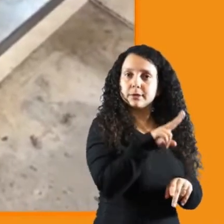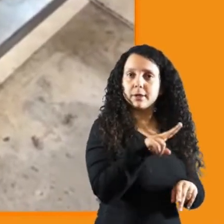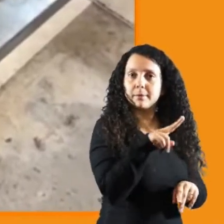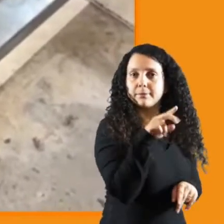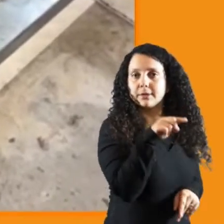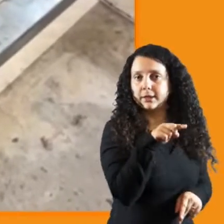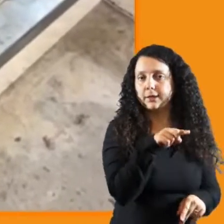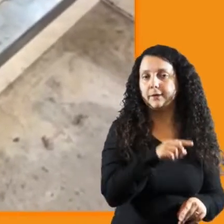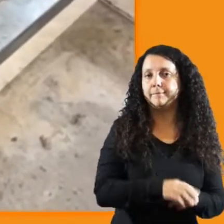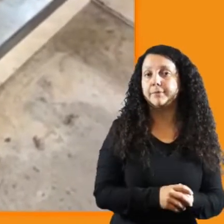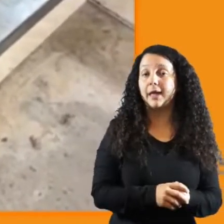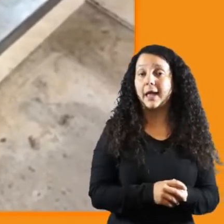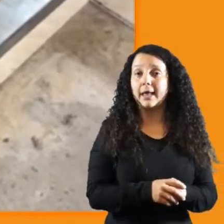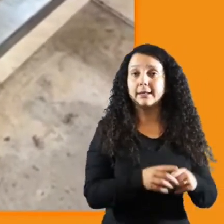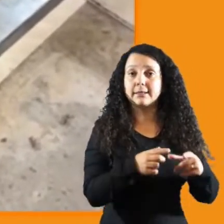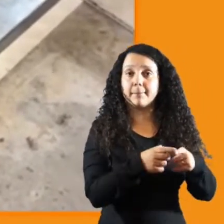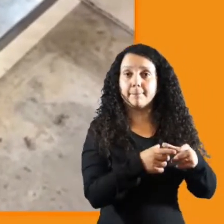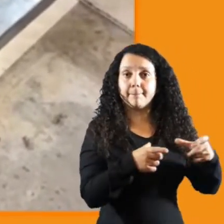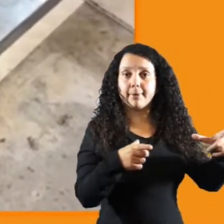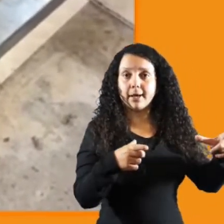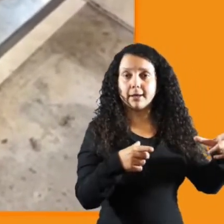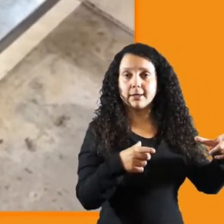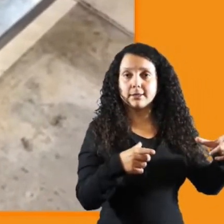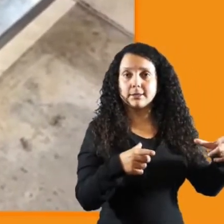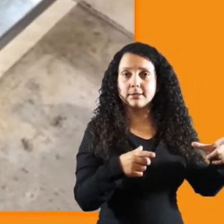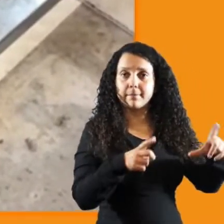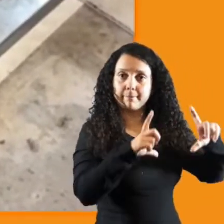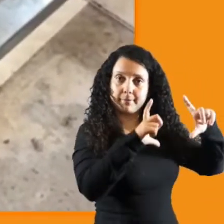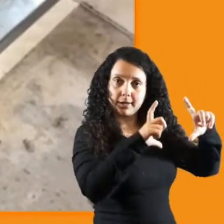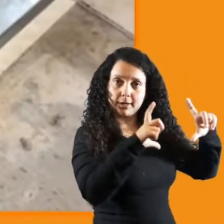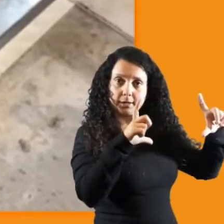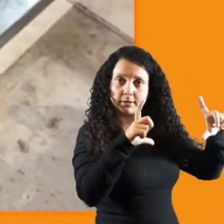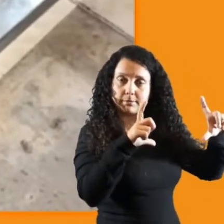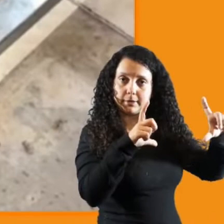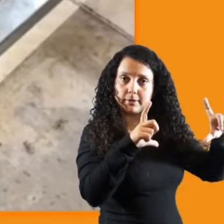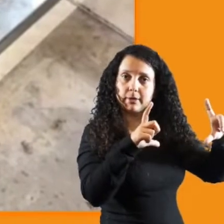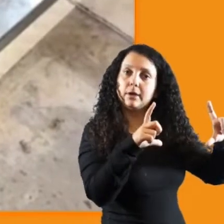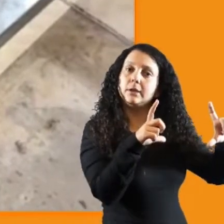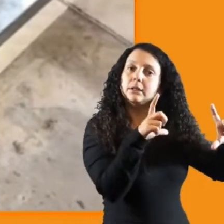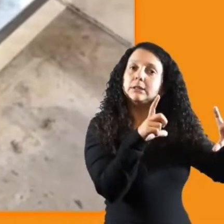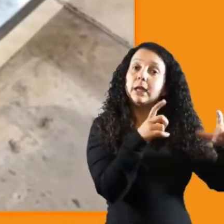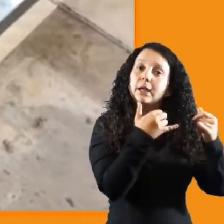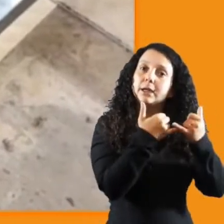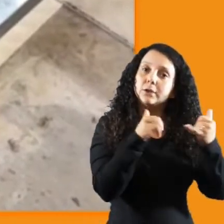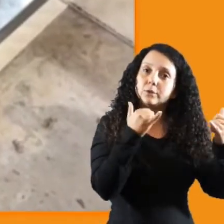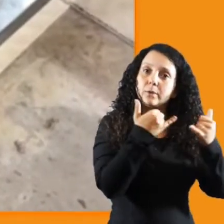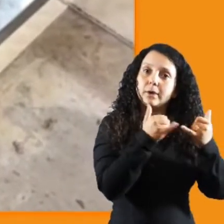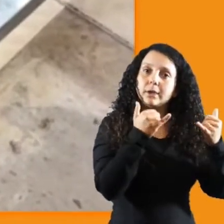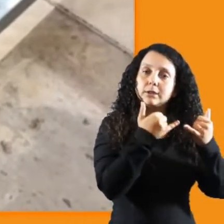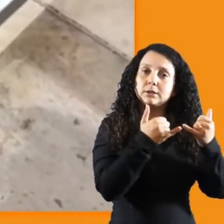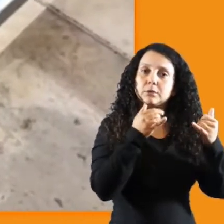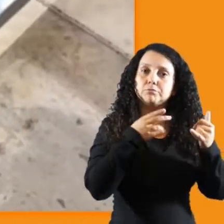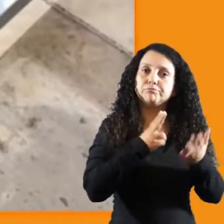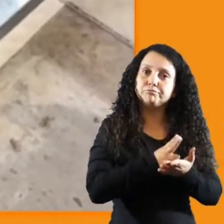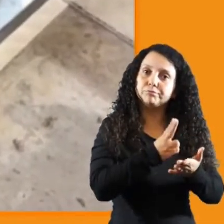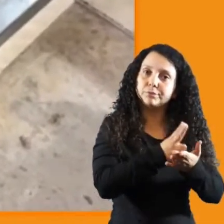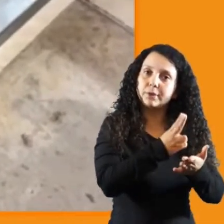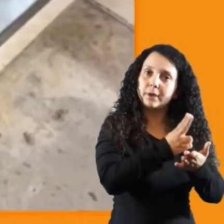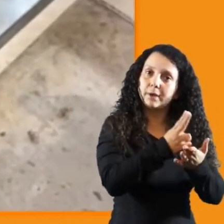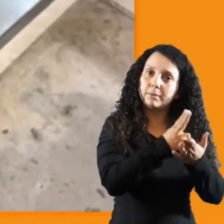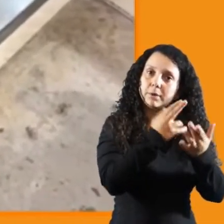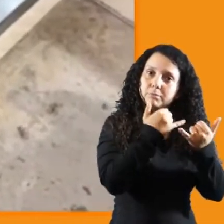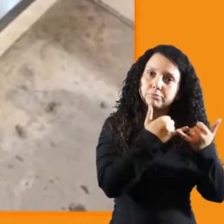placas de espessuras maiores, mais adequadas para fornecer correntes constantes por tempo maior. Esse tipo de bateria